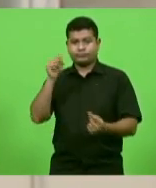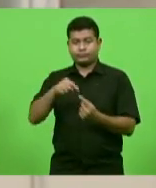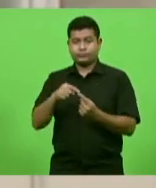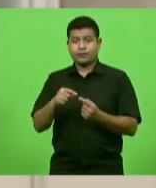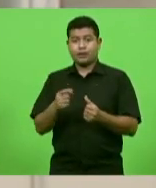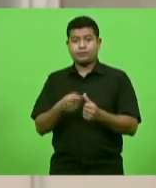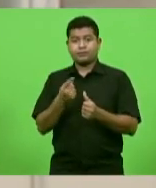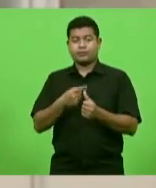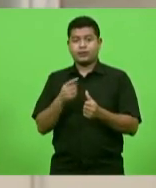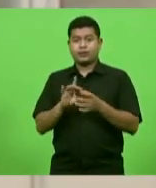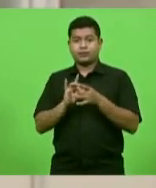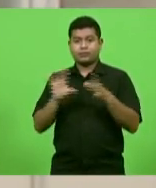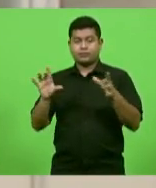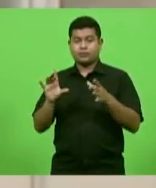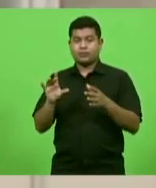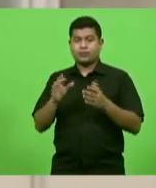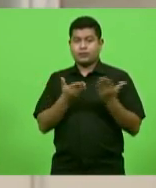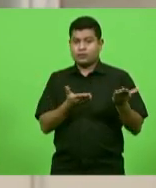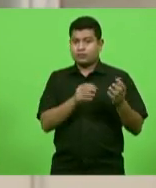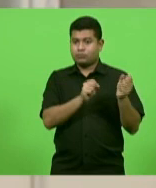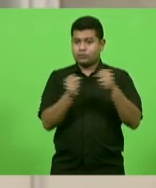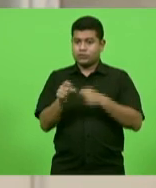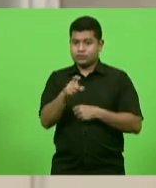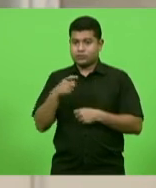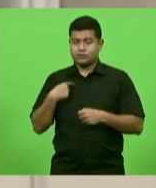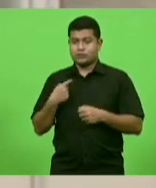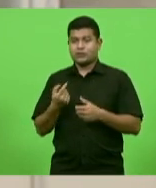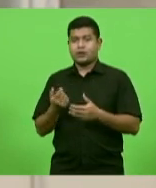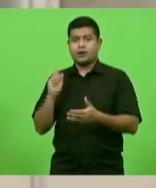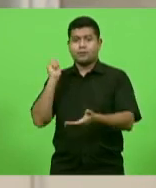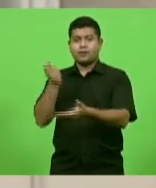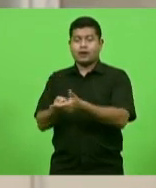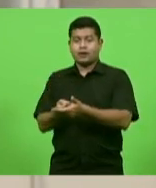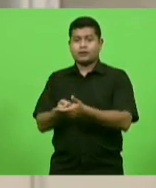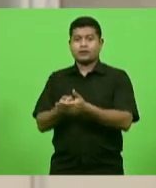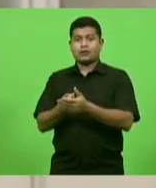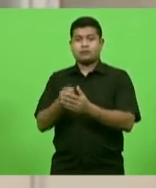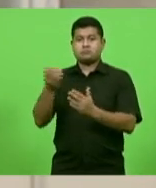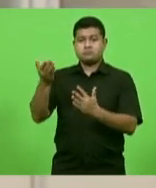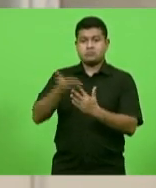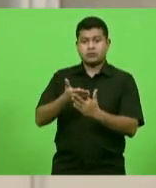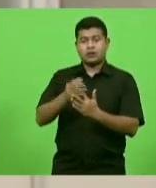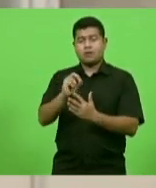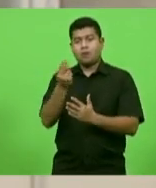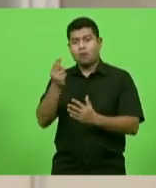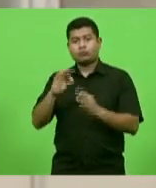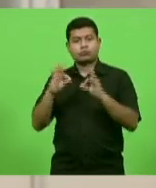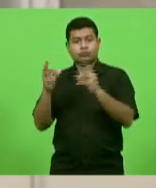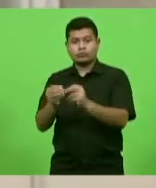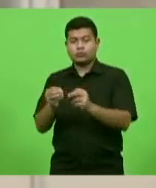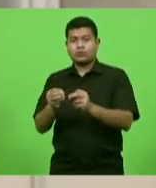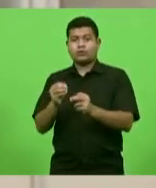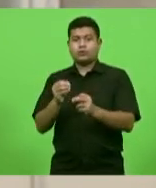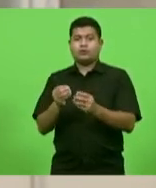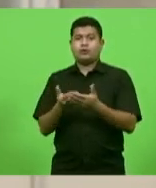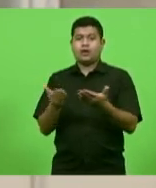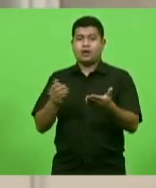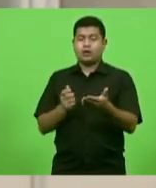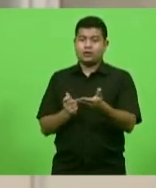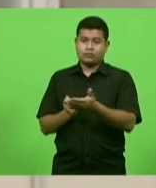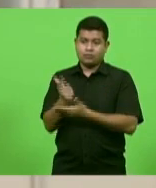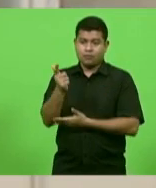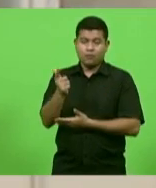autoriza o Executivo a antecipar parcial ou totalmente os pagamentos as contratações de bens